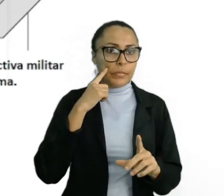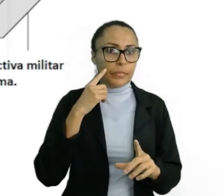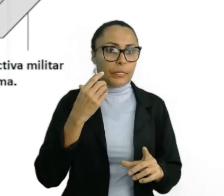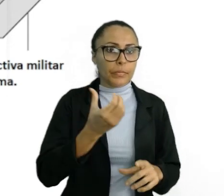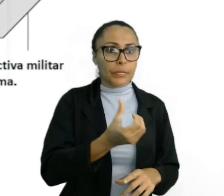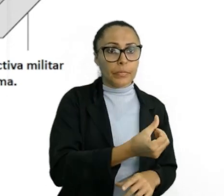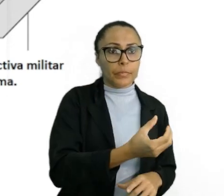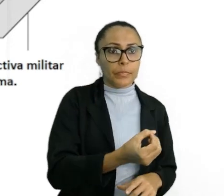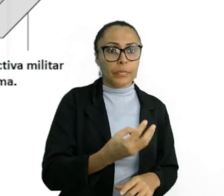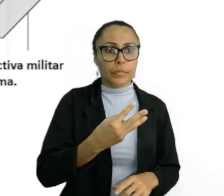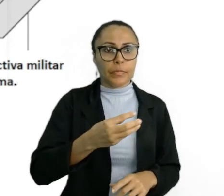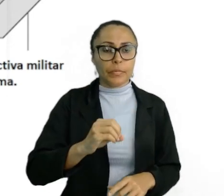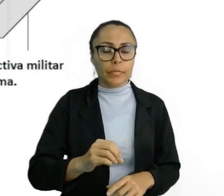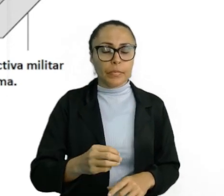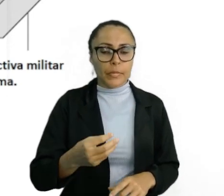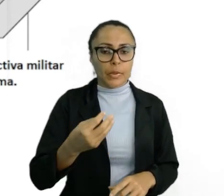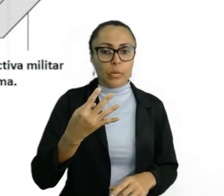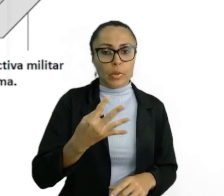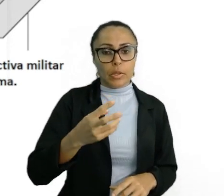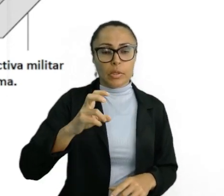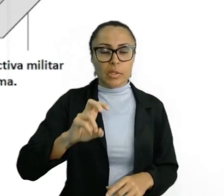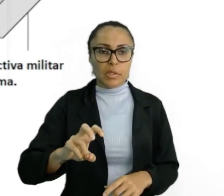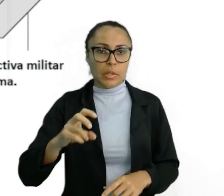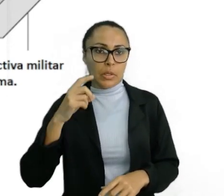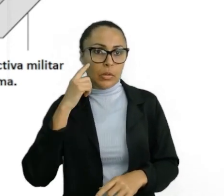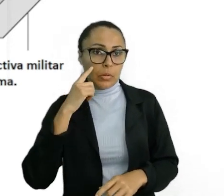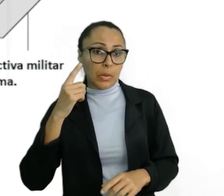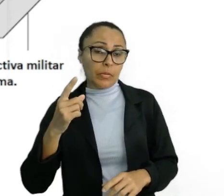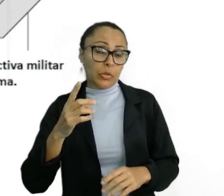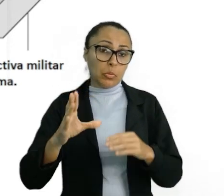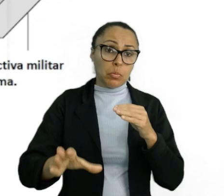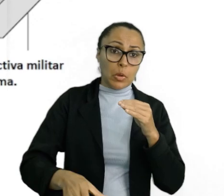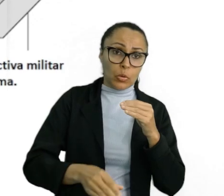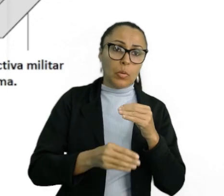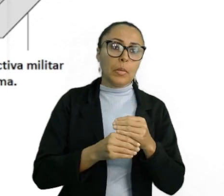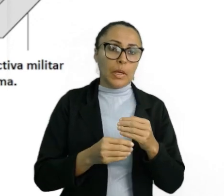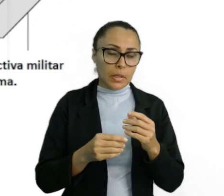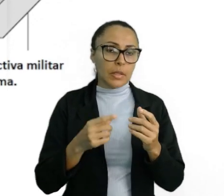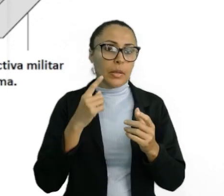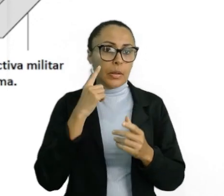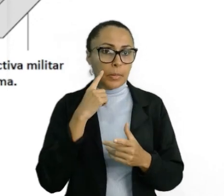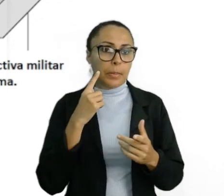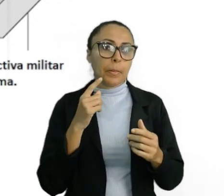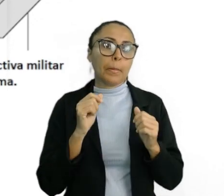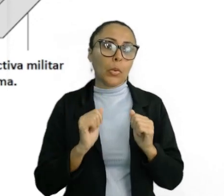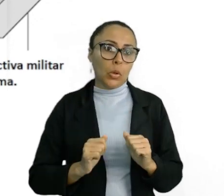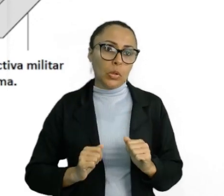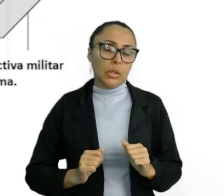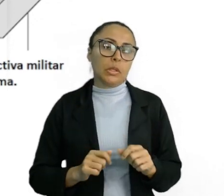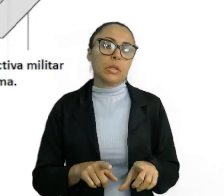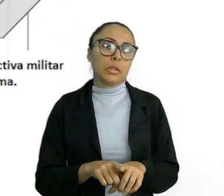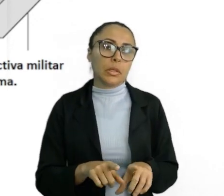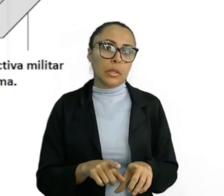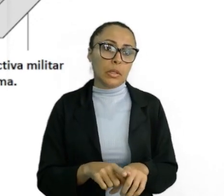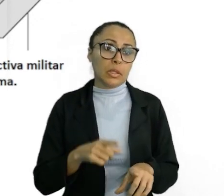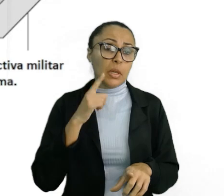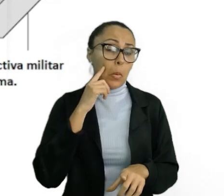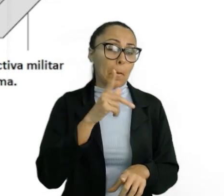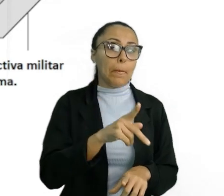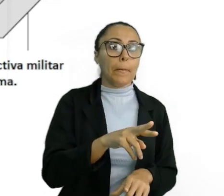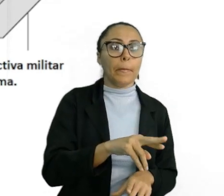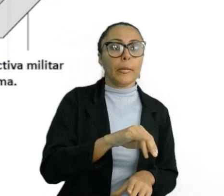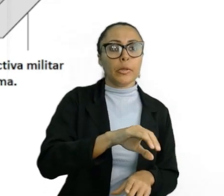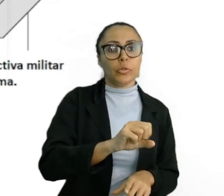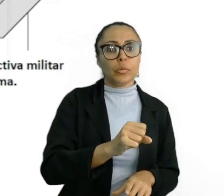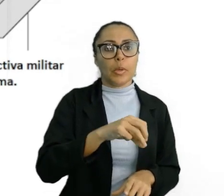de 45 graus, e finalmente uma peça mais complexa, né, que pode ser um edifício, né, ou simplesmente um prisma, em que a